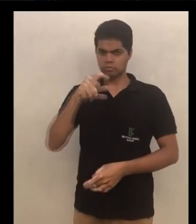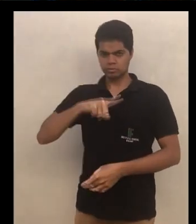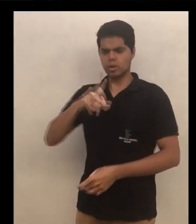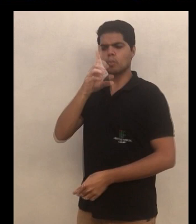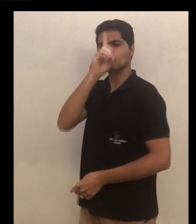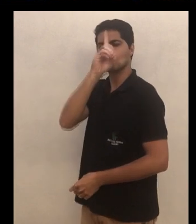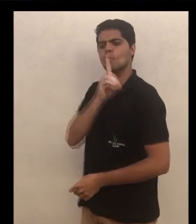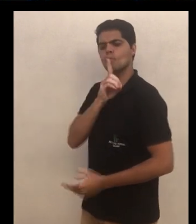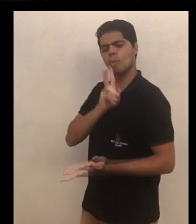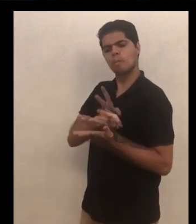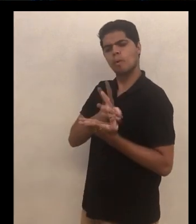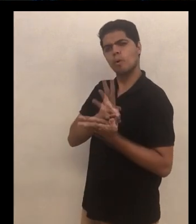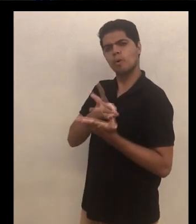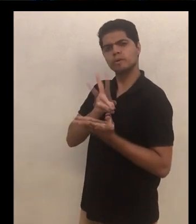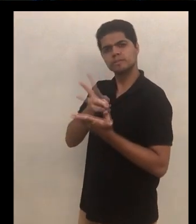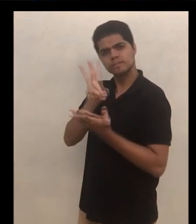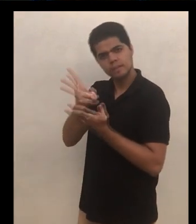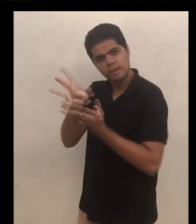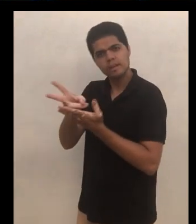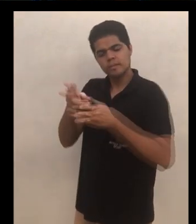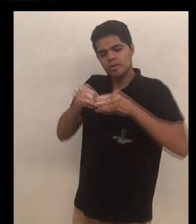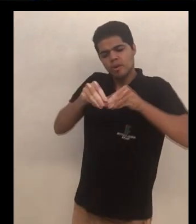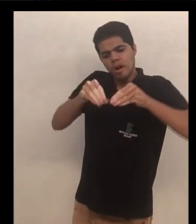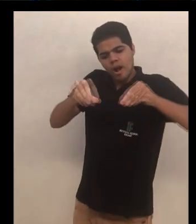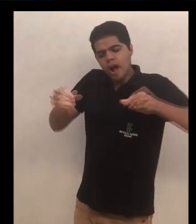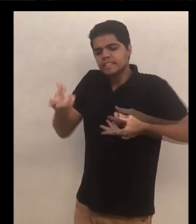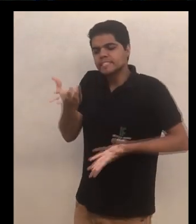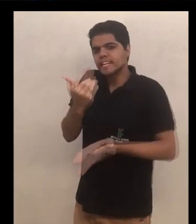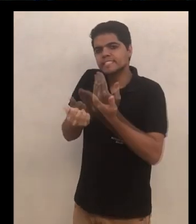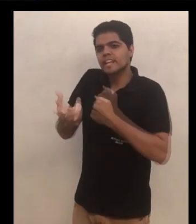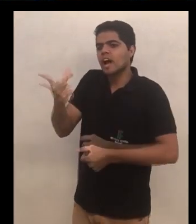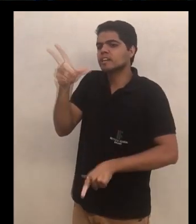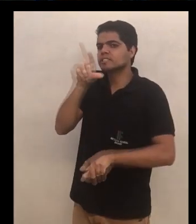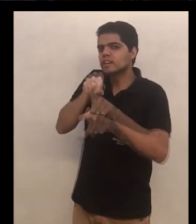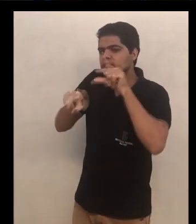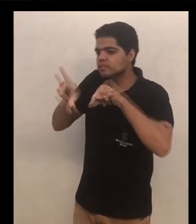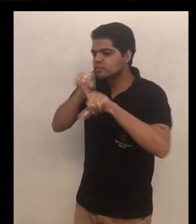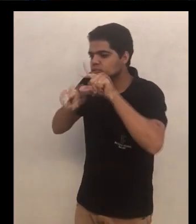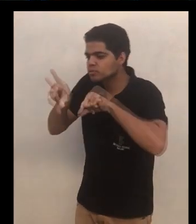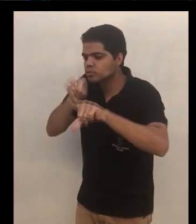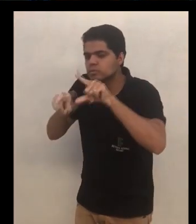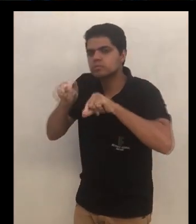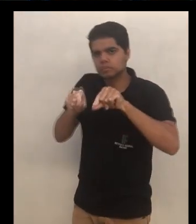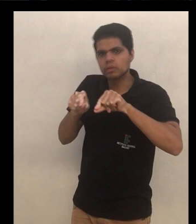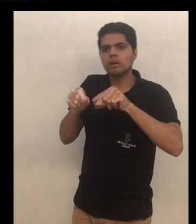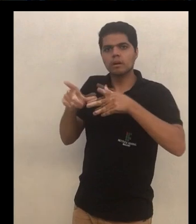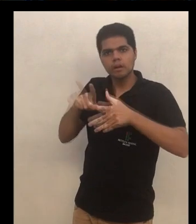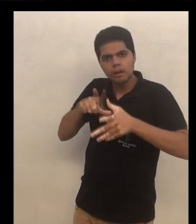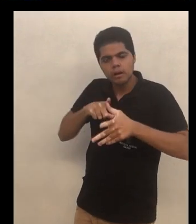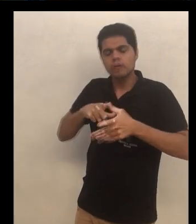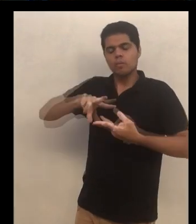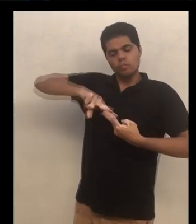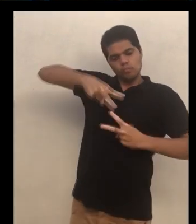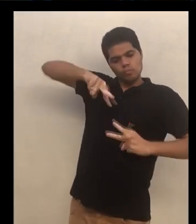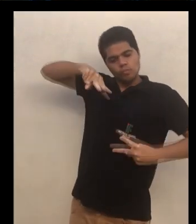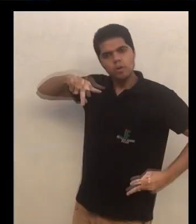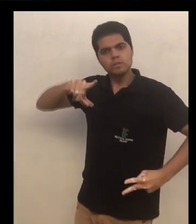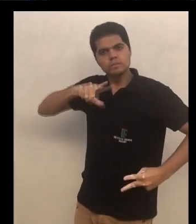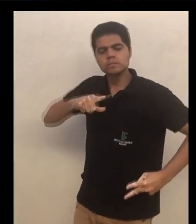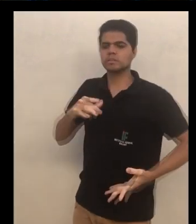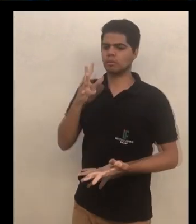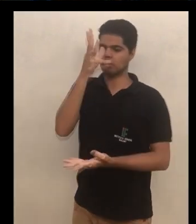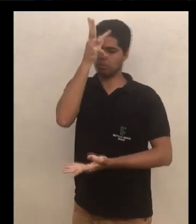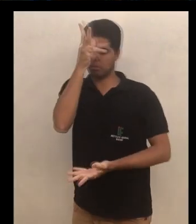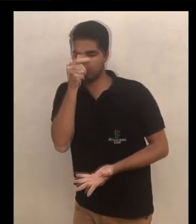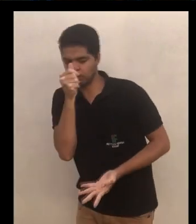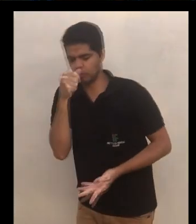A ração, ela é trabalhada de acordo com a exigência do animal, tá? O hormônio, ele é proibido e o animal também